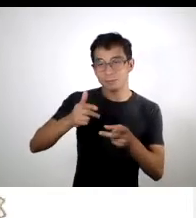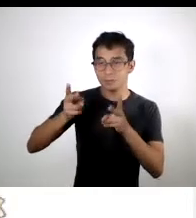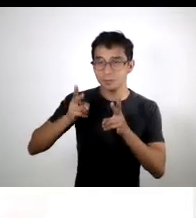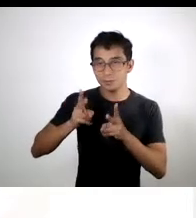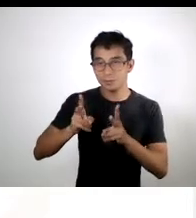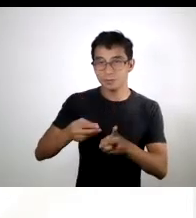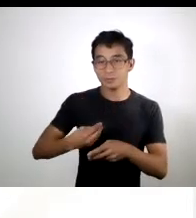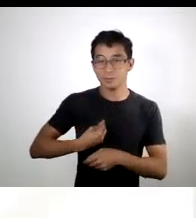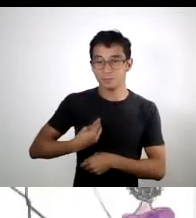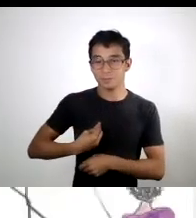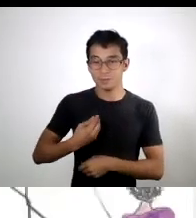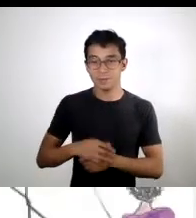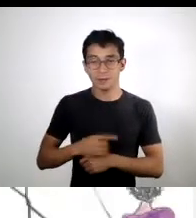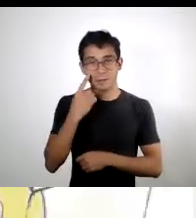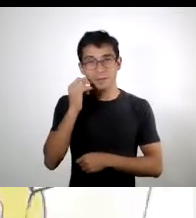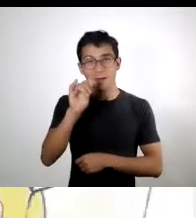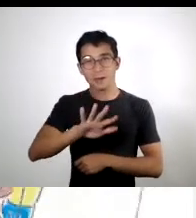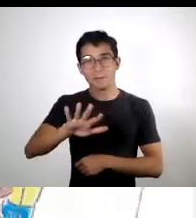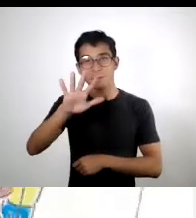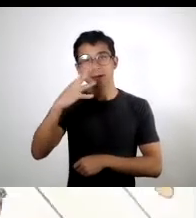Linda demais essas ilustrações, né?